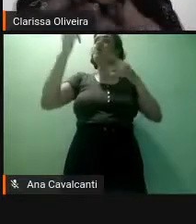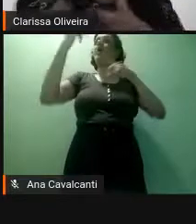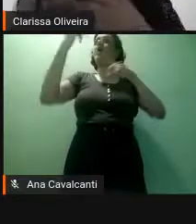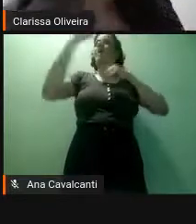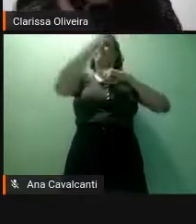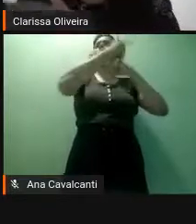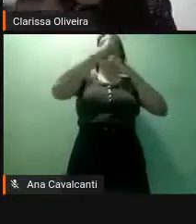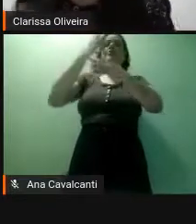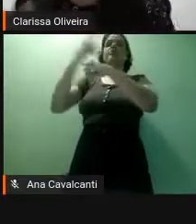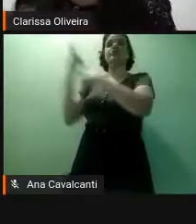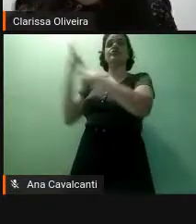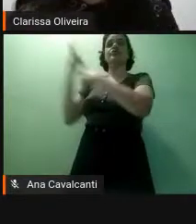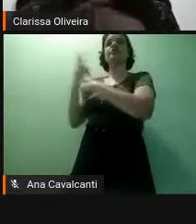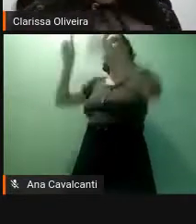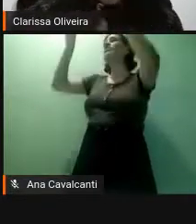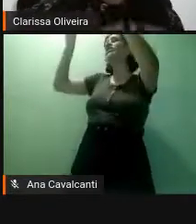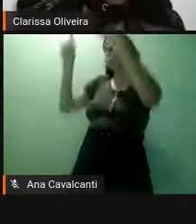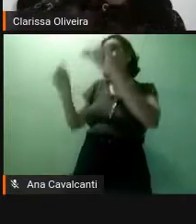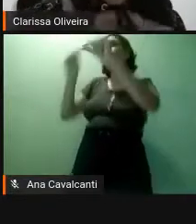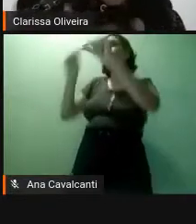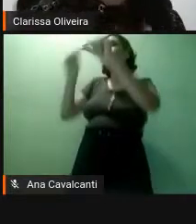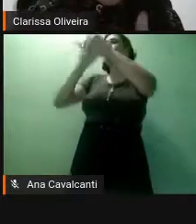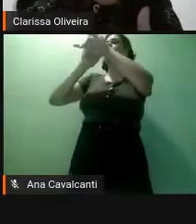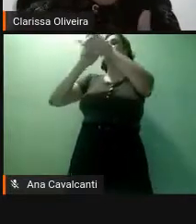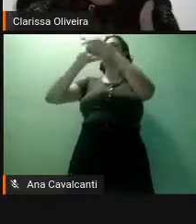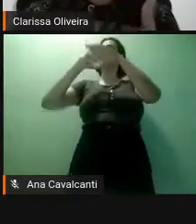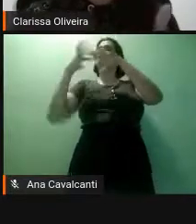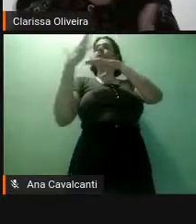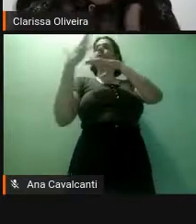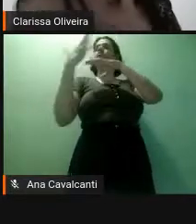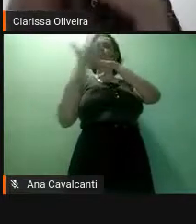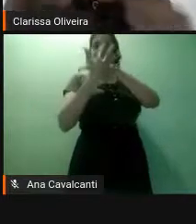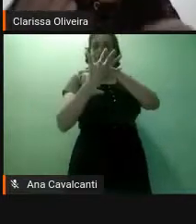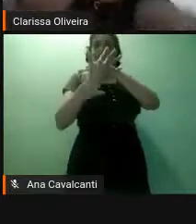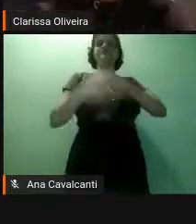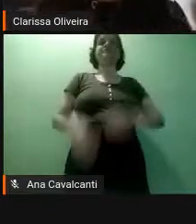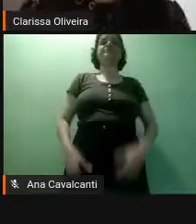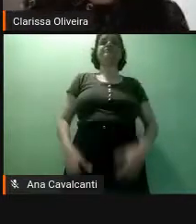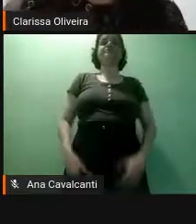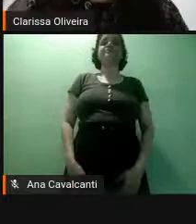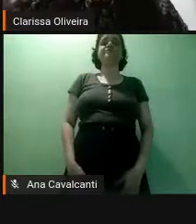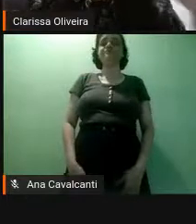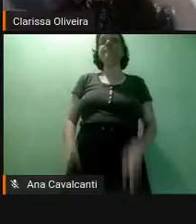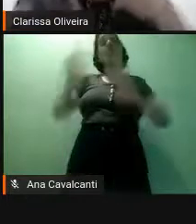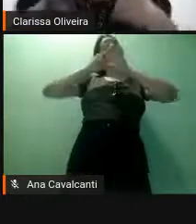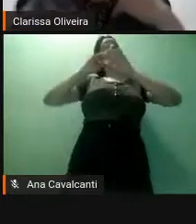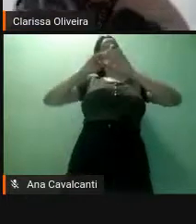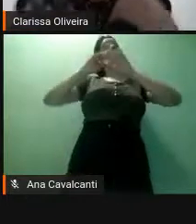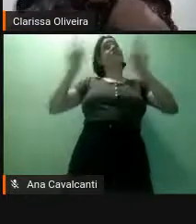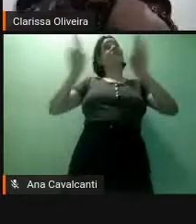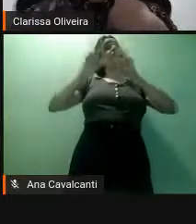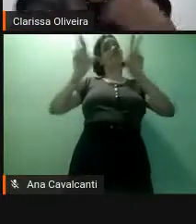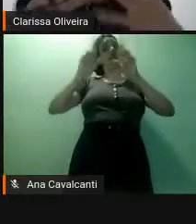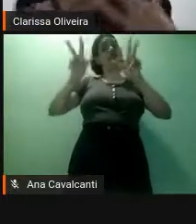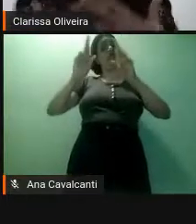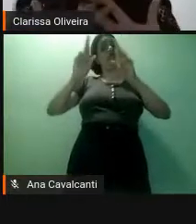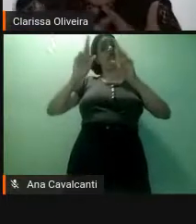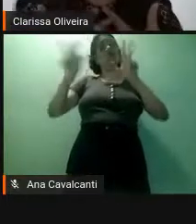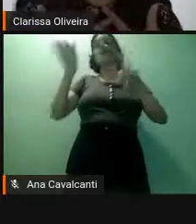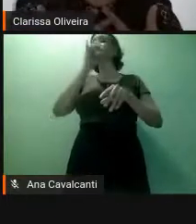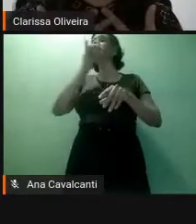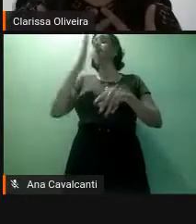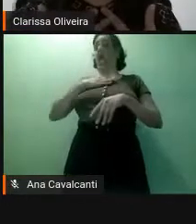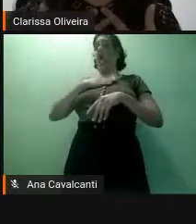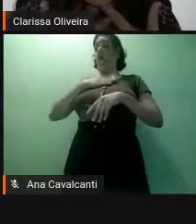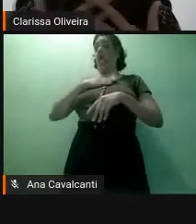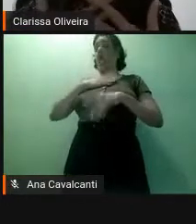e minimizar o risco da gente contrair a Covid-19. É diferente no meu caso, que sou uma